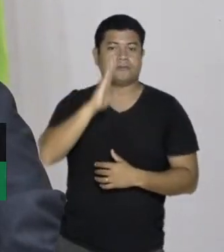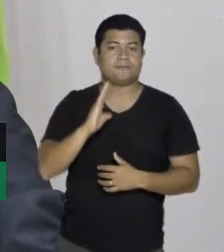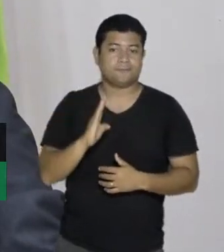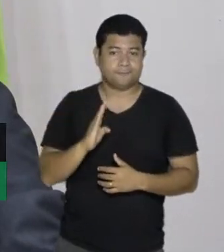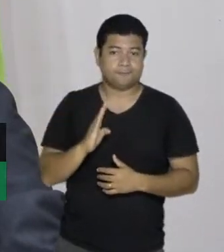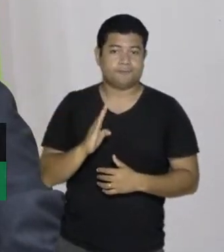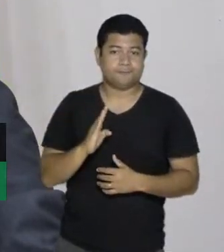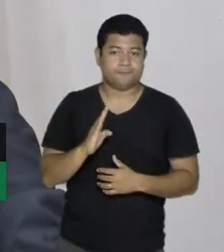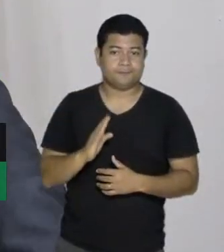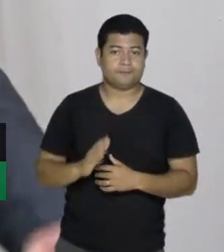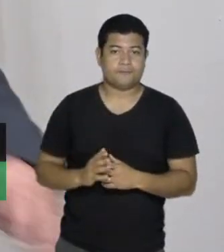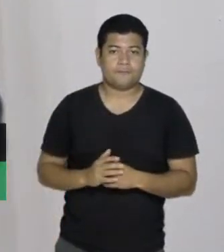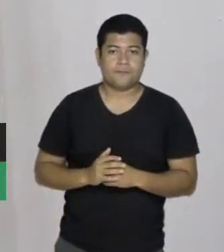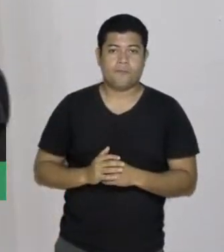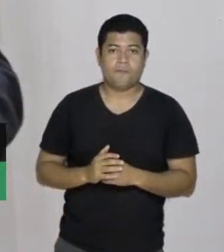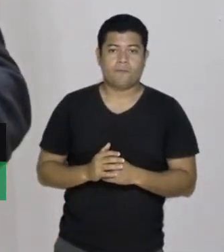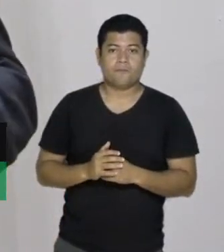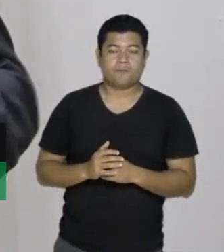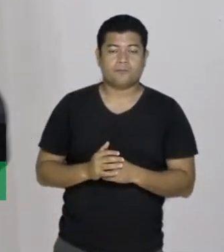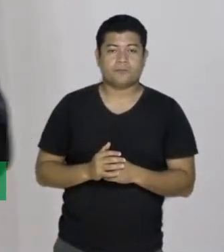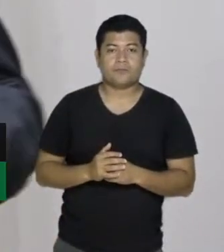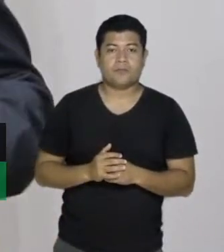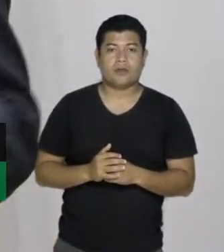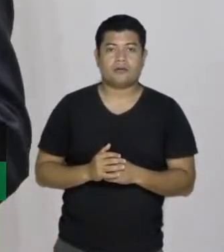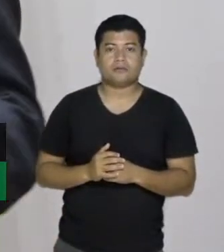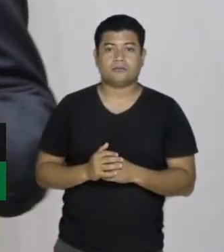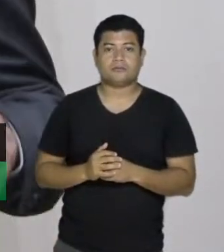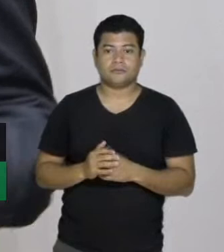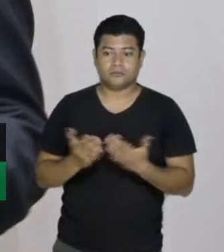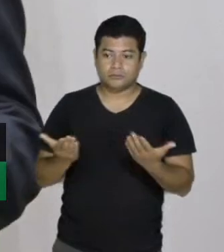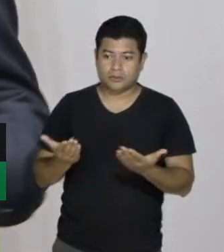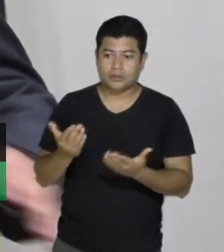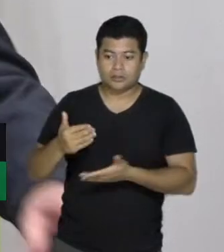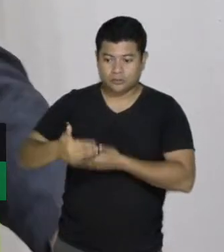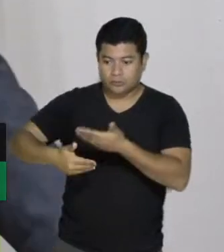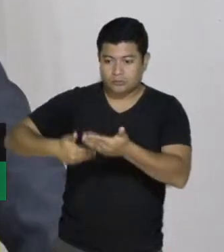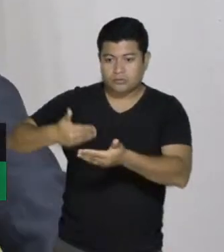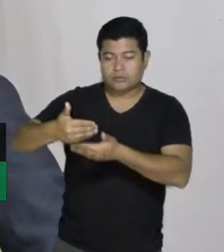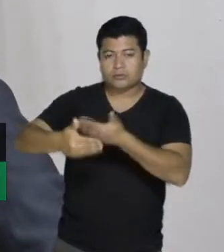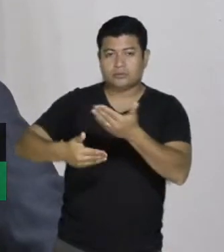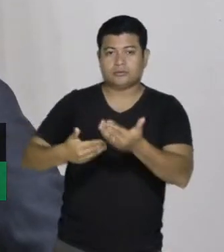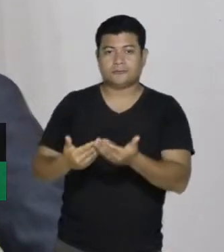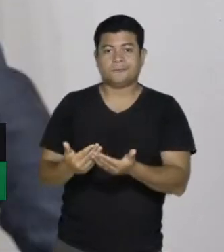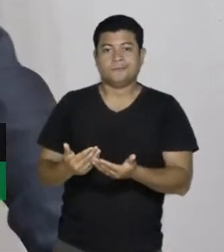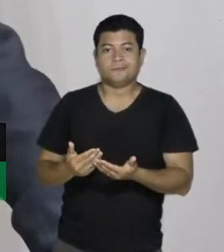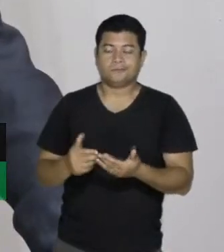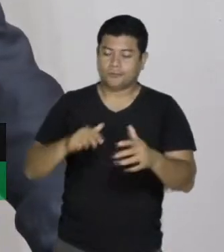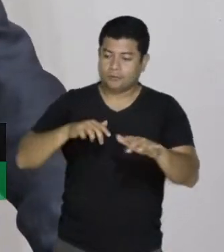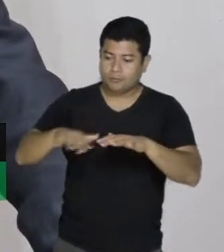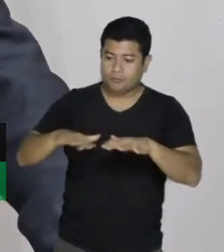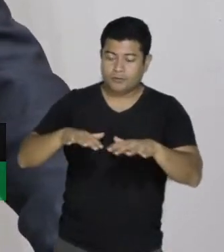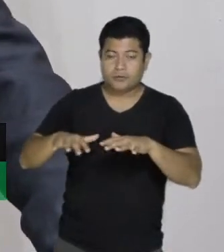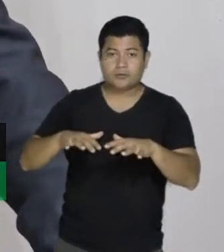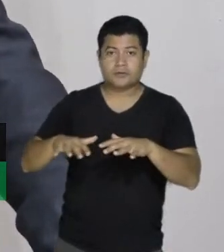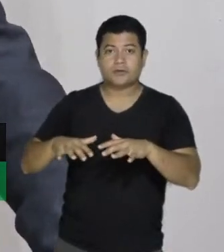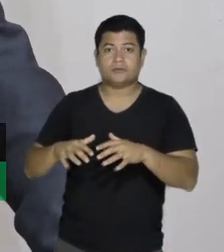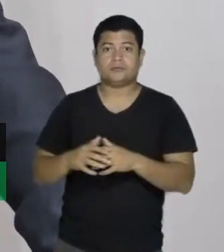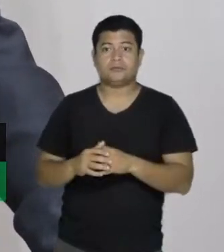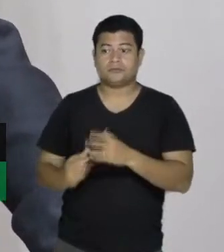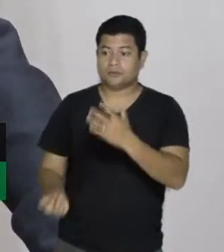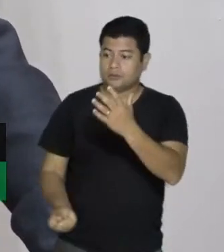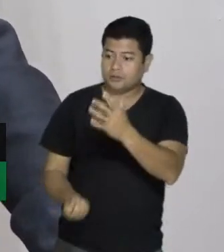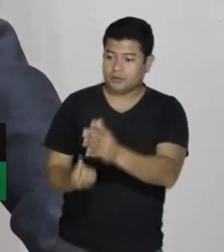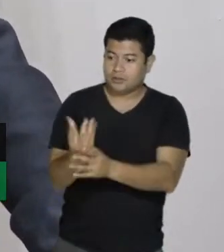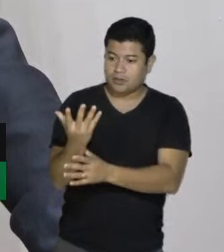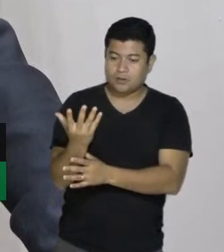e fruto desta organização desta mobilização todas nasce